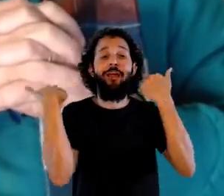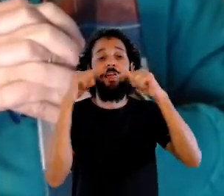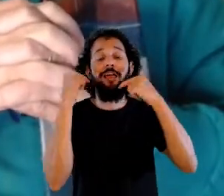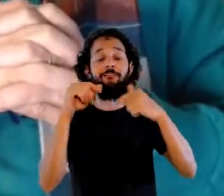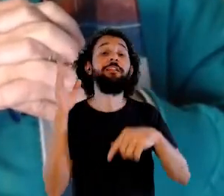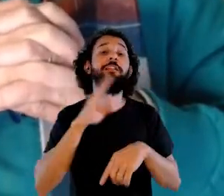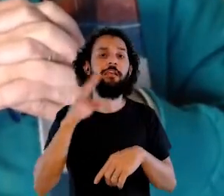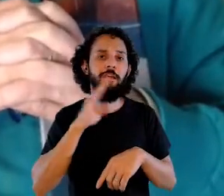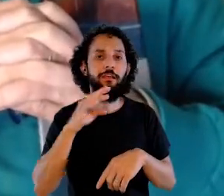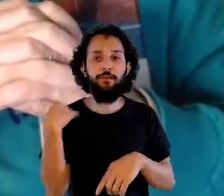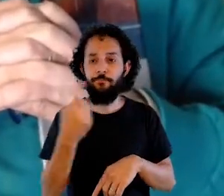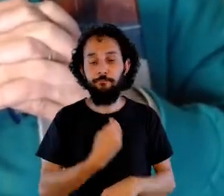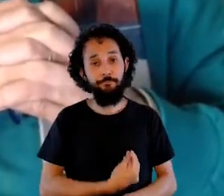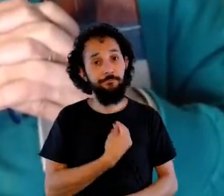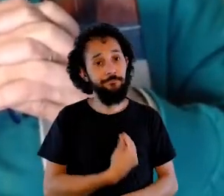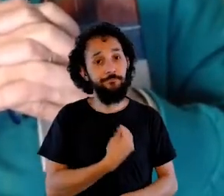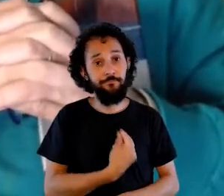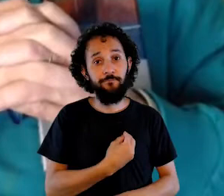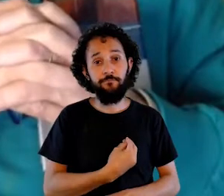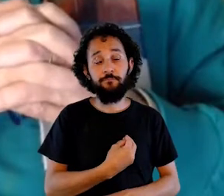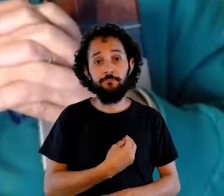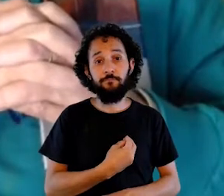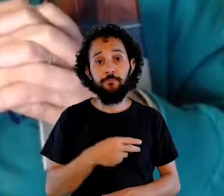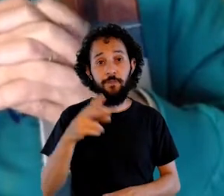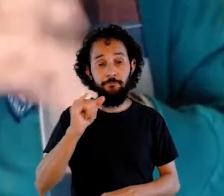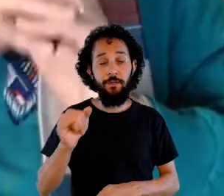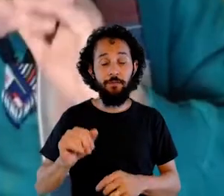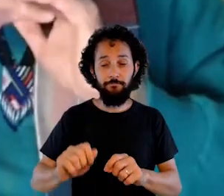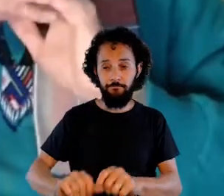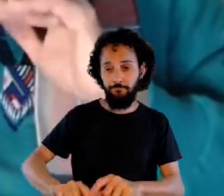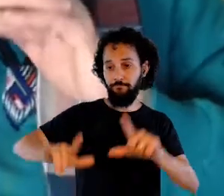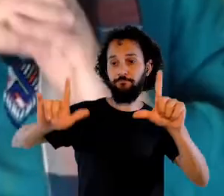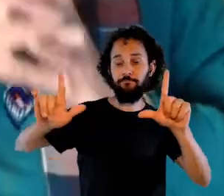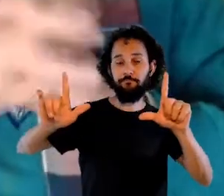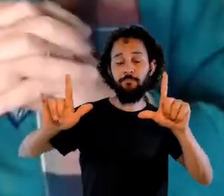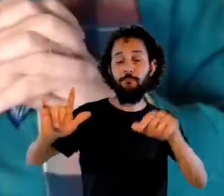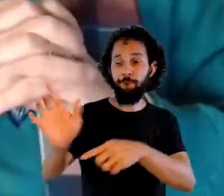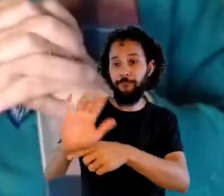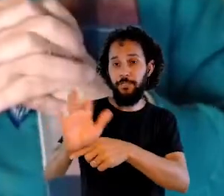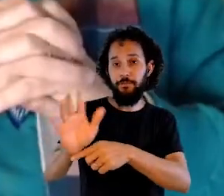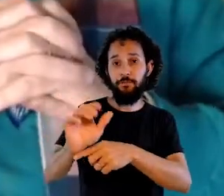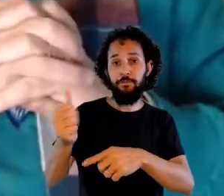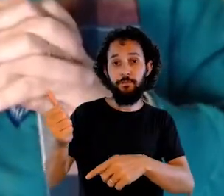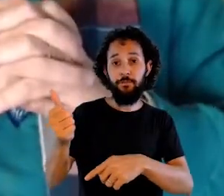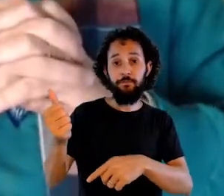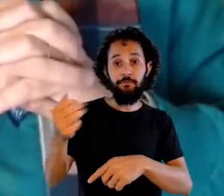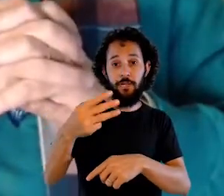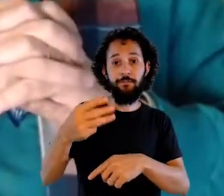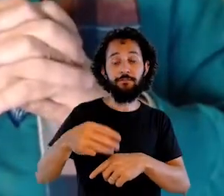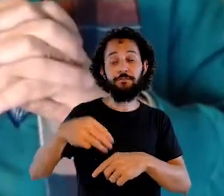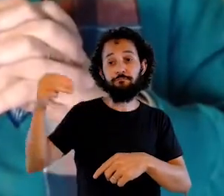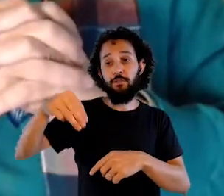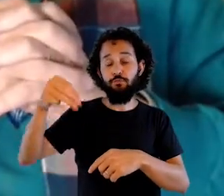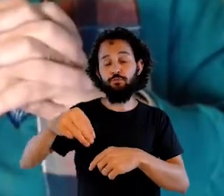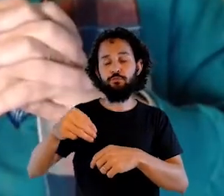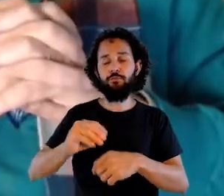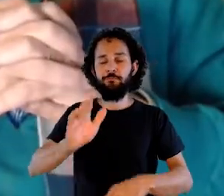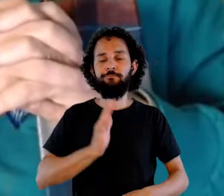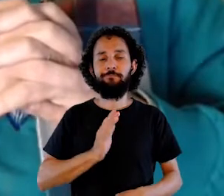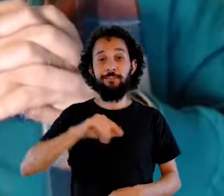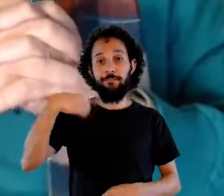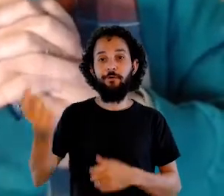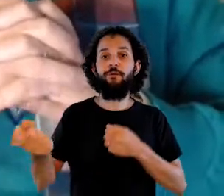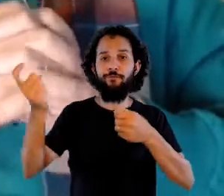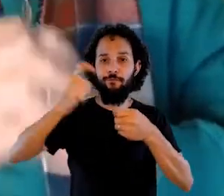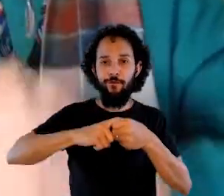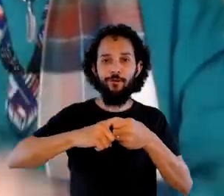Vou colocar um videozinho aqui na tela. São 13 minutos de meditação e depois disso a gente volta para a gente encerrar